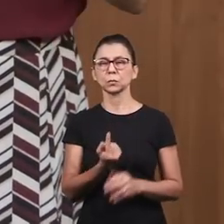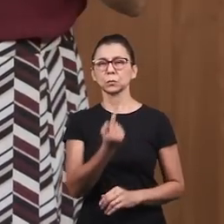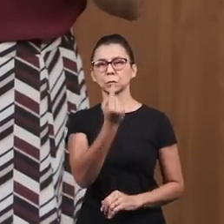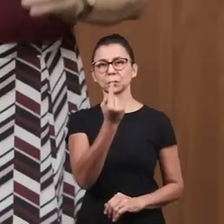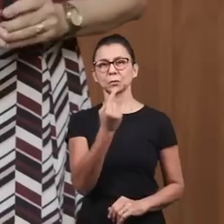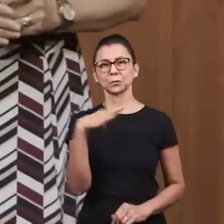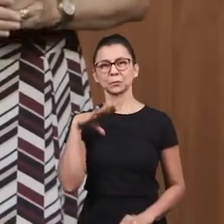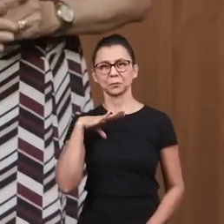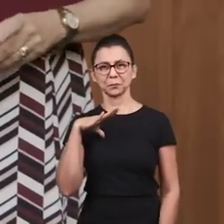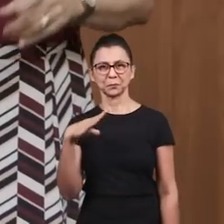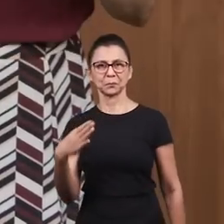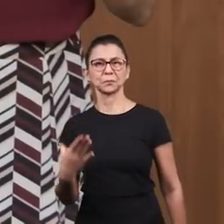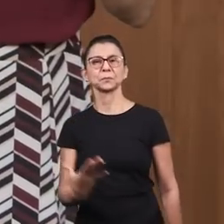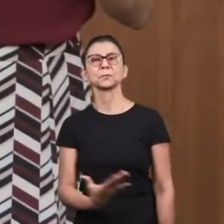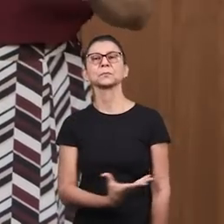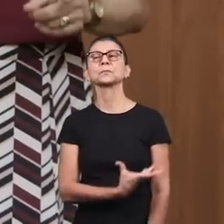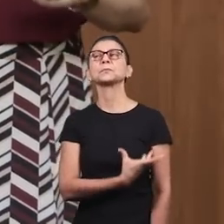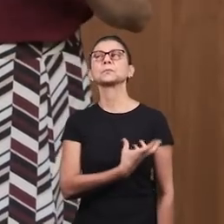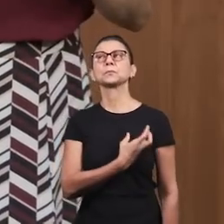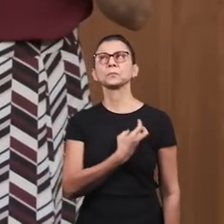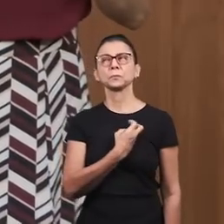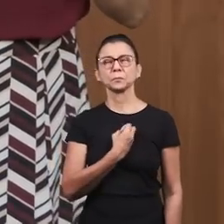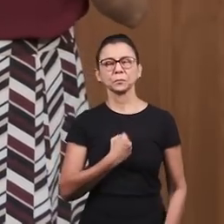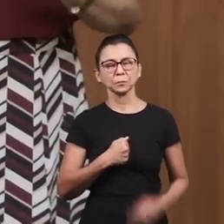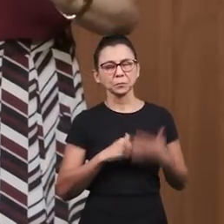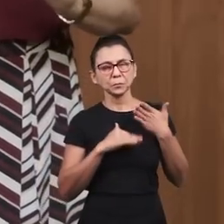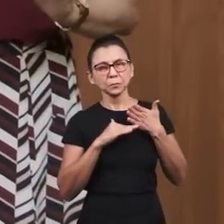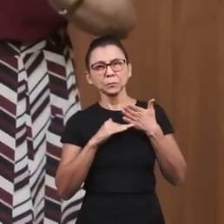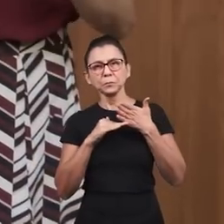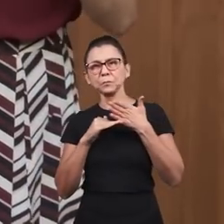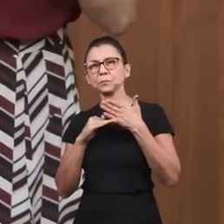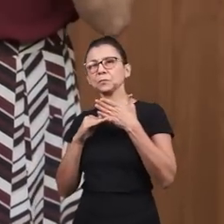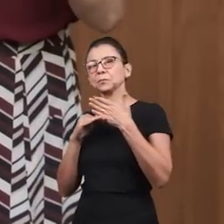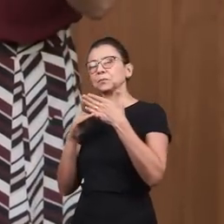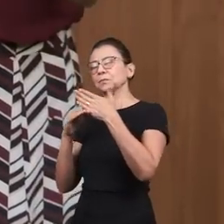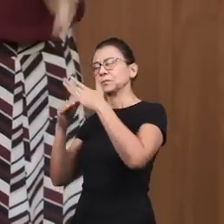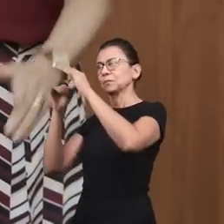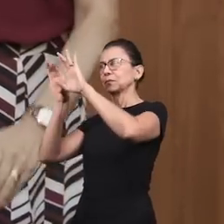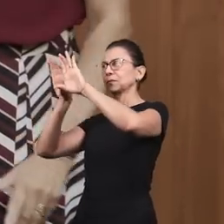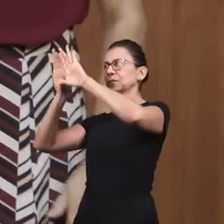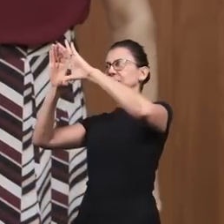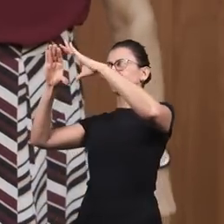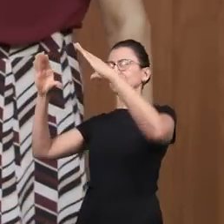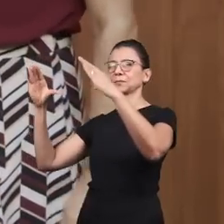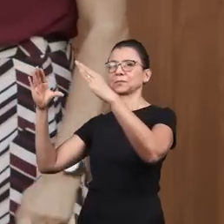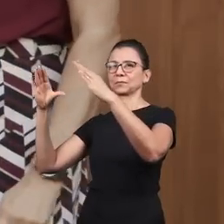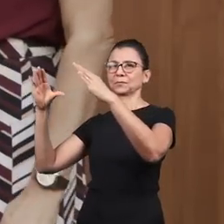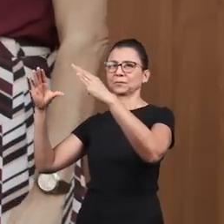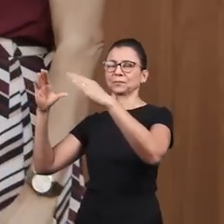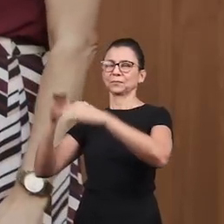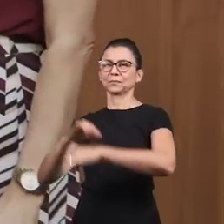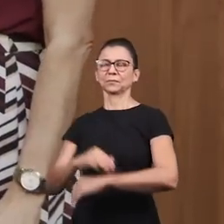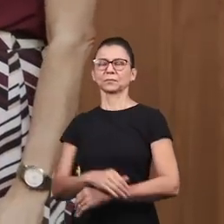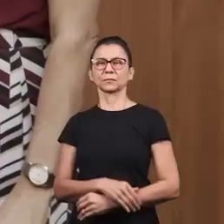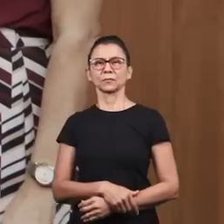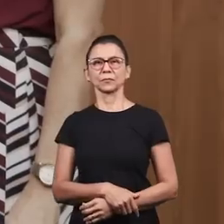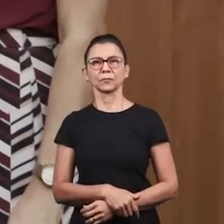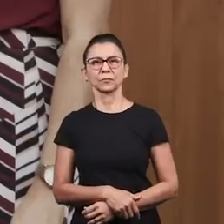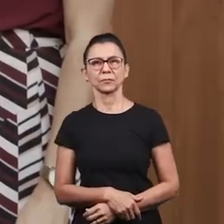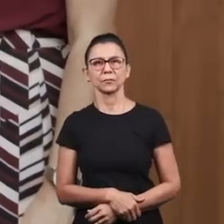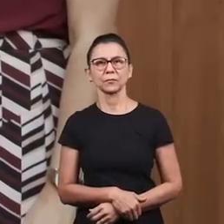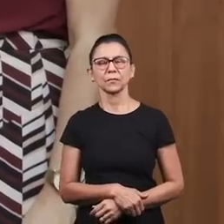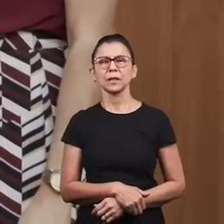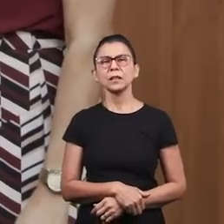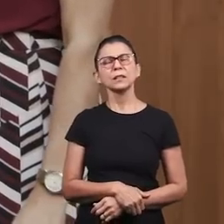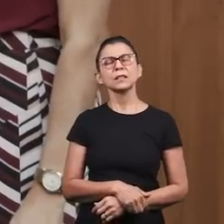único Salvador. É Ele que nos levará ao final dessa corrida. E o